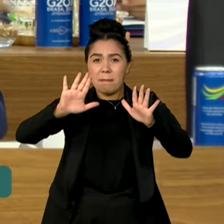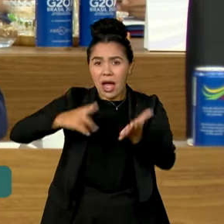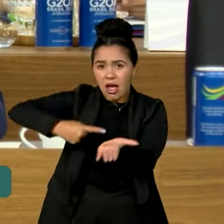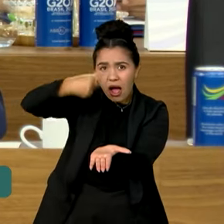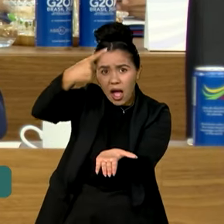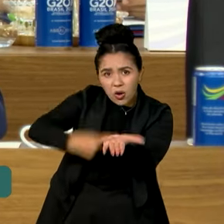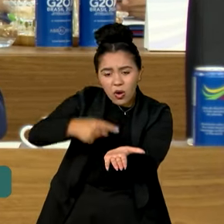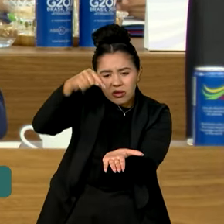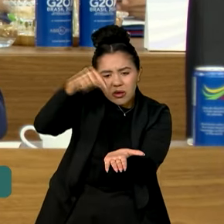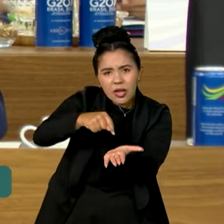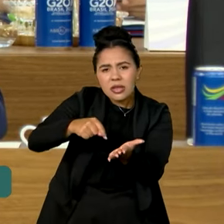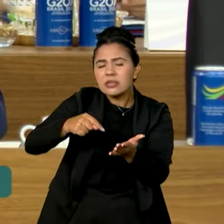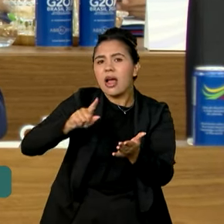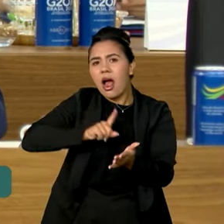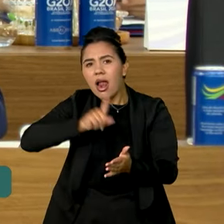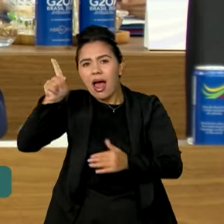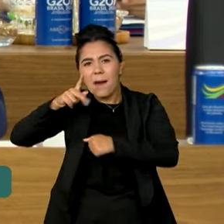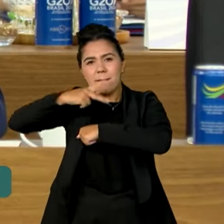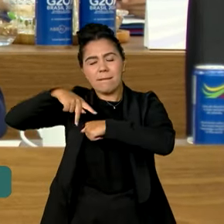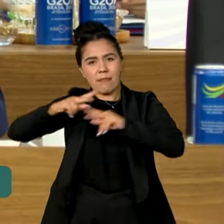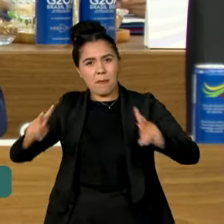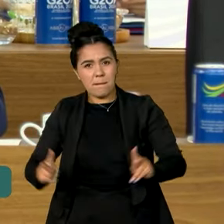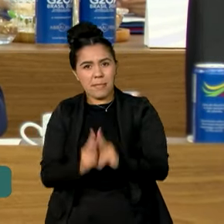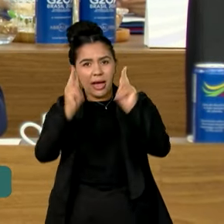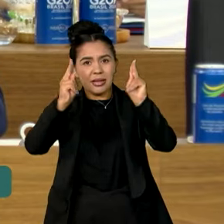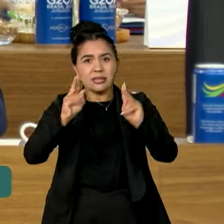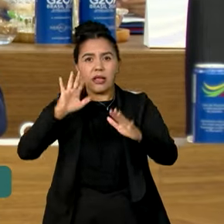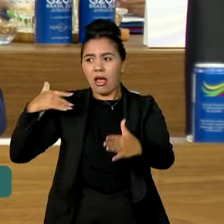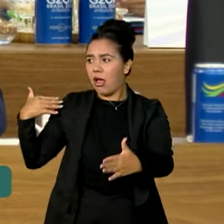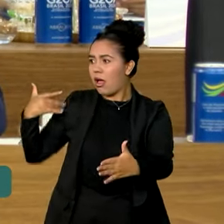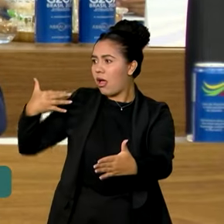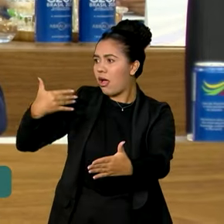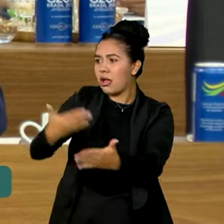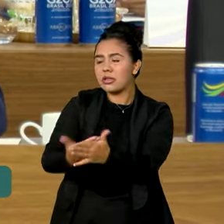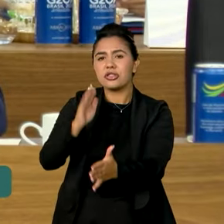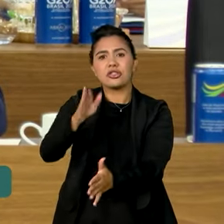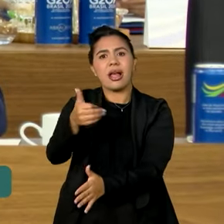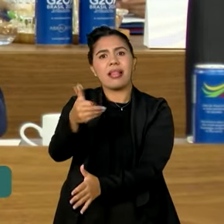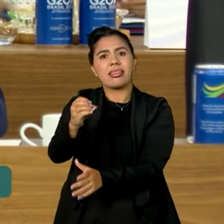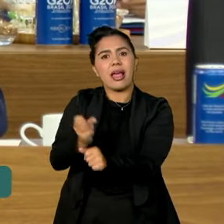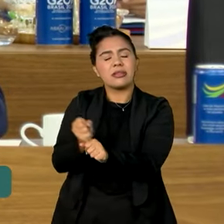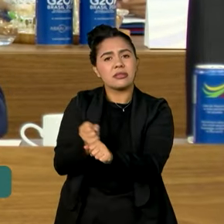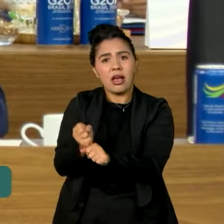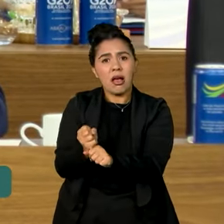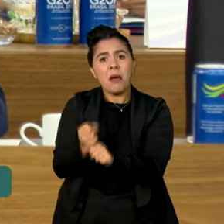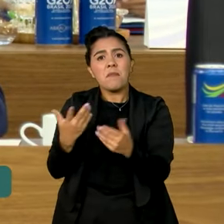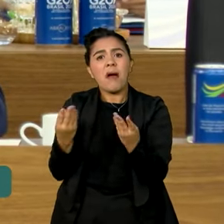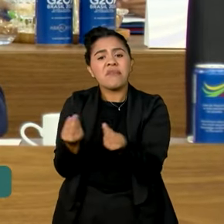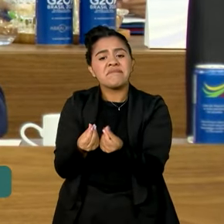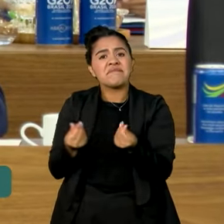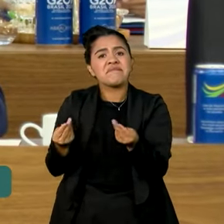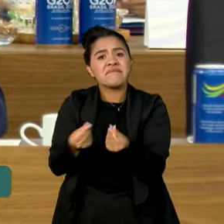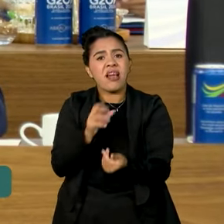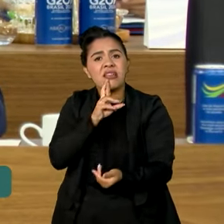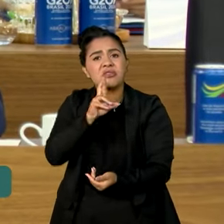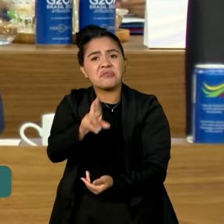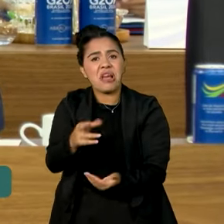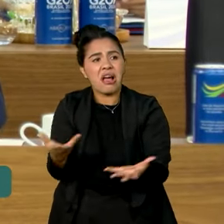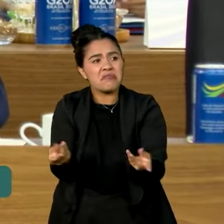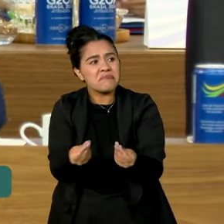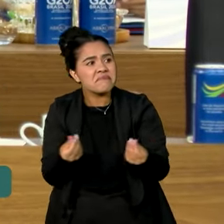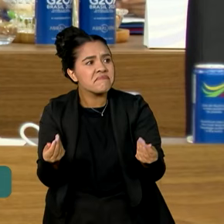Paris está chegando a Belém com 10 anos e seus resultados ainda estão muito aquém do